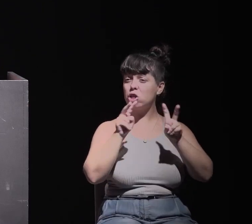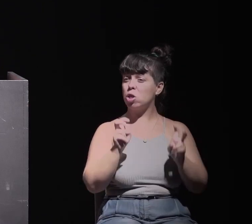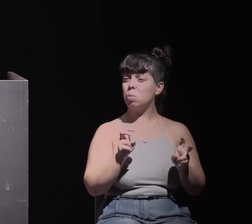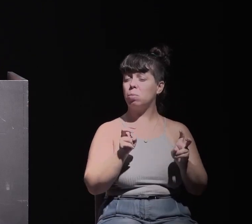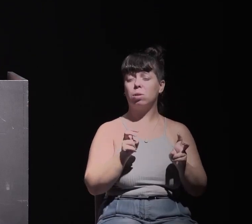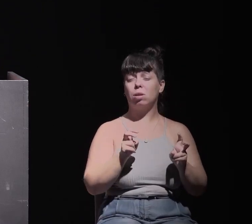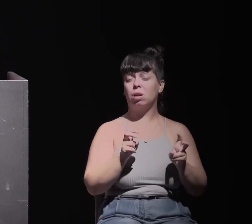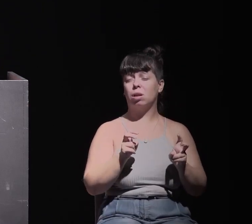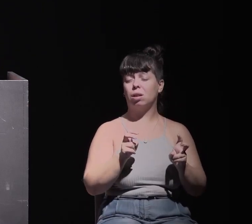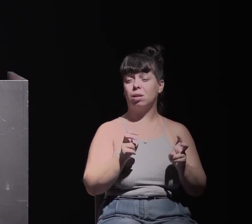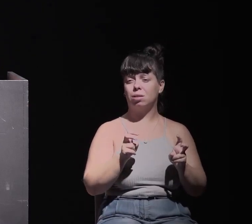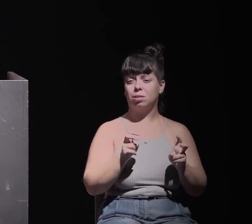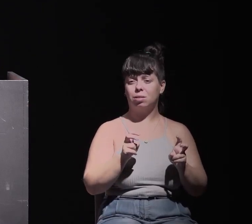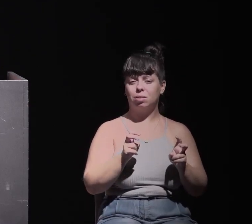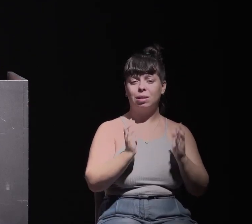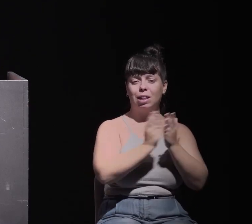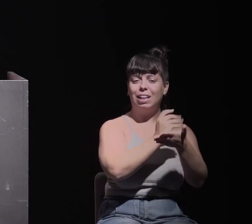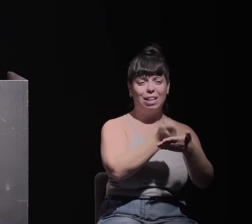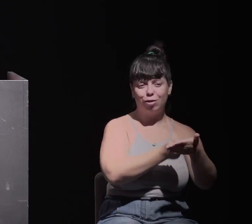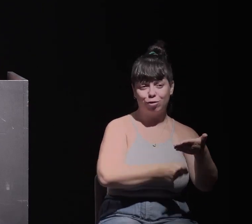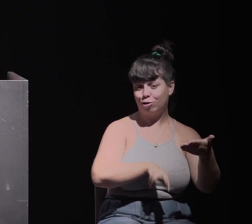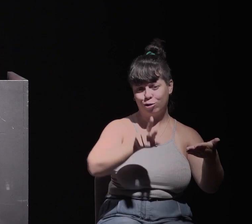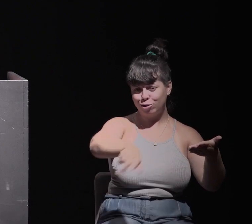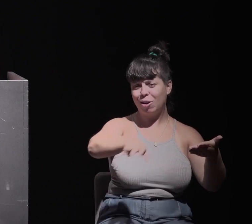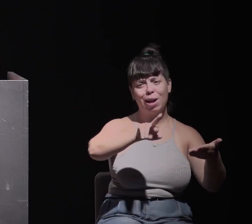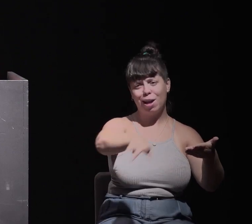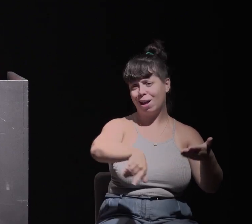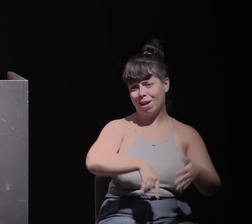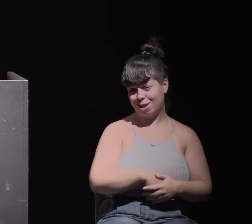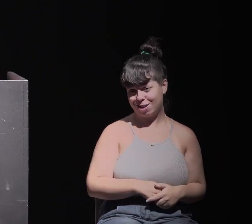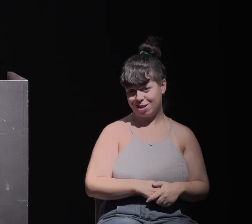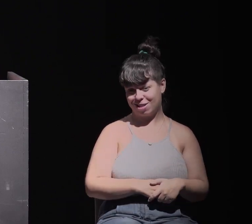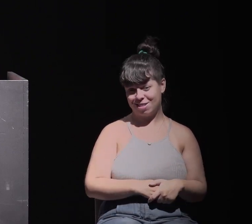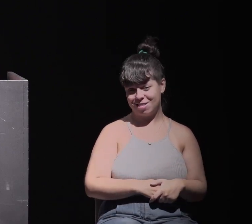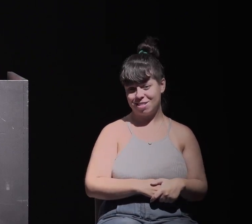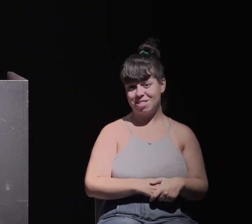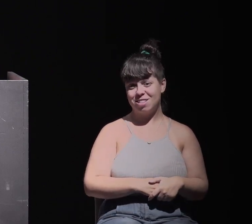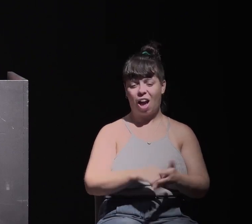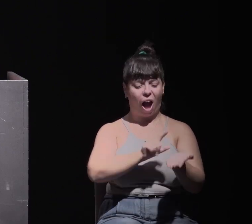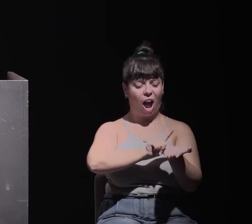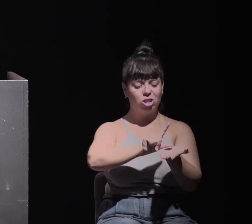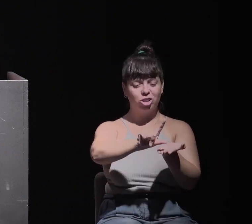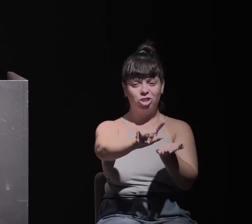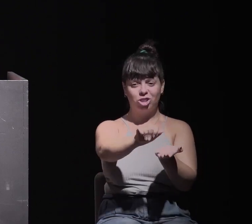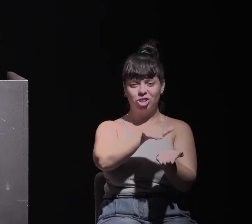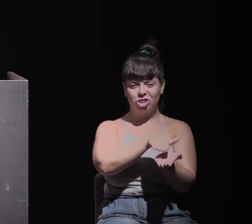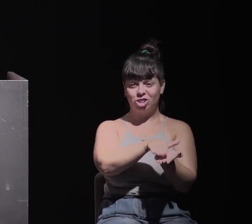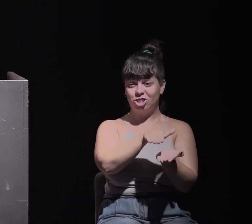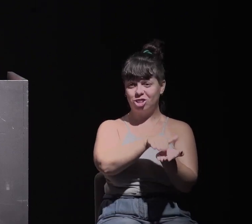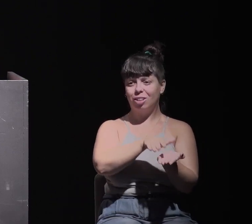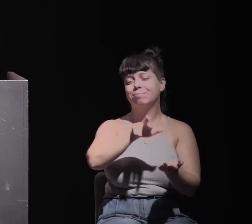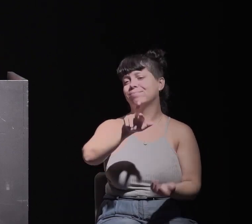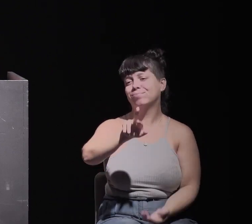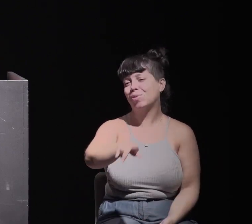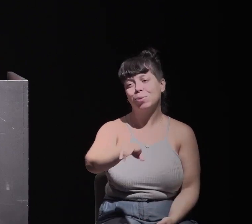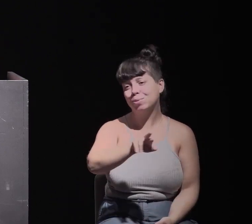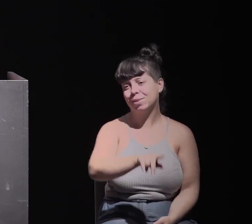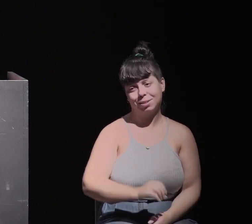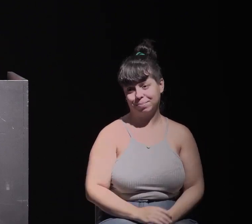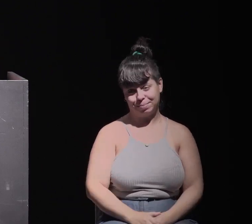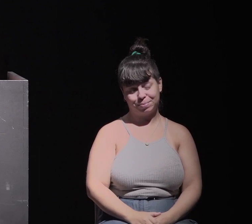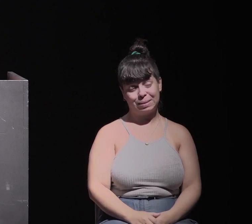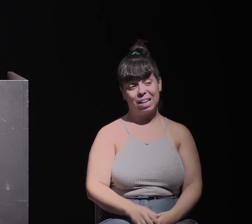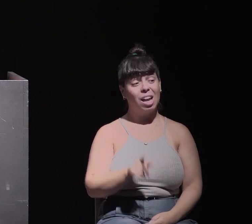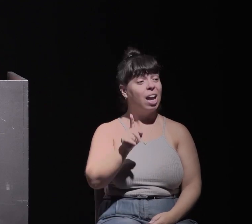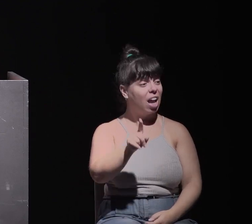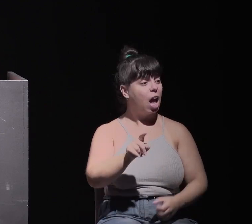falar sobre escrever livros, não é falar sobre publicar artigos, é falar